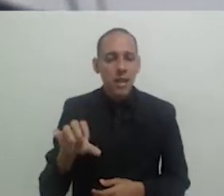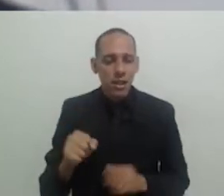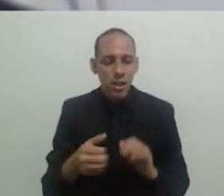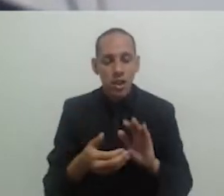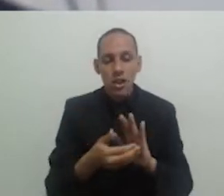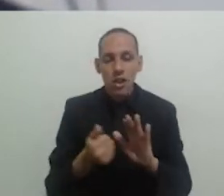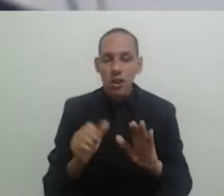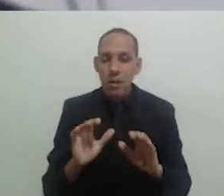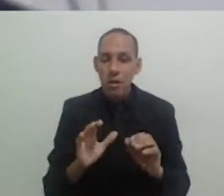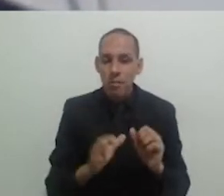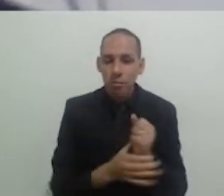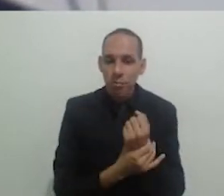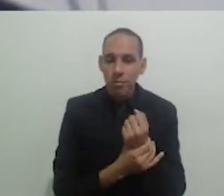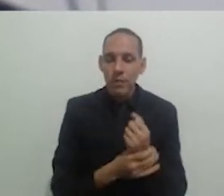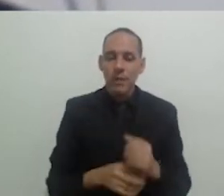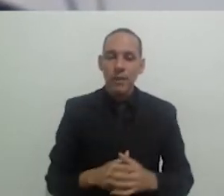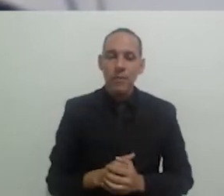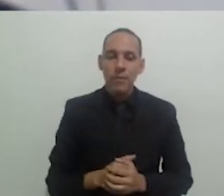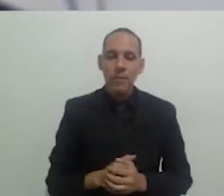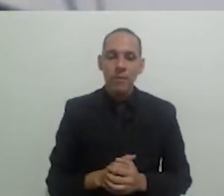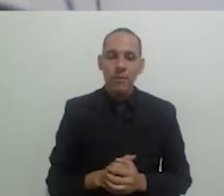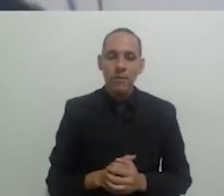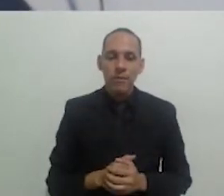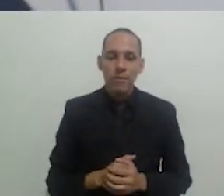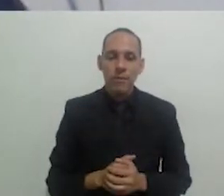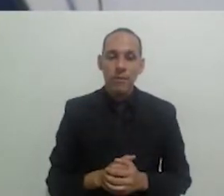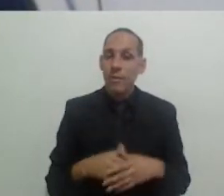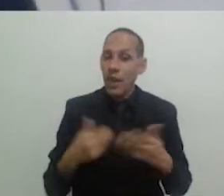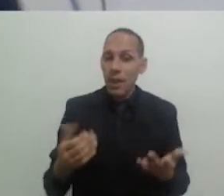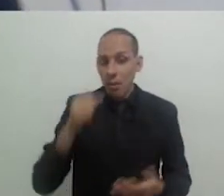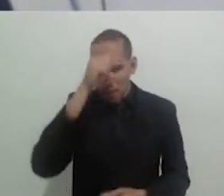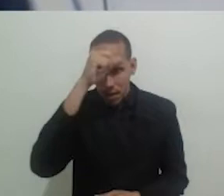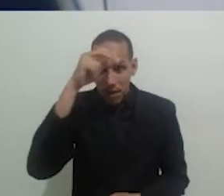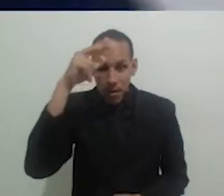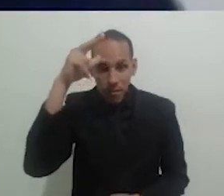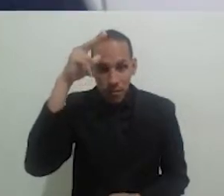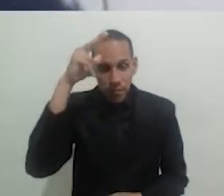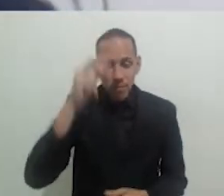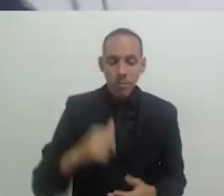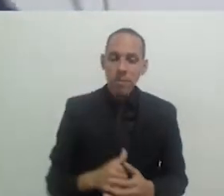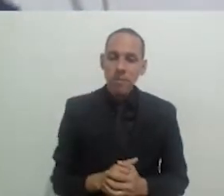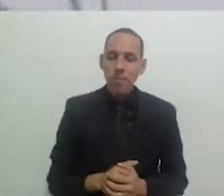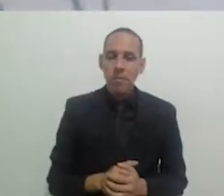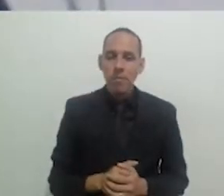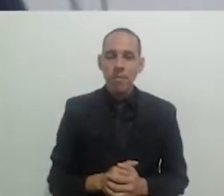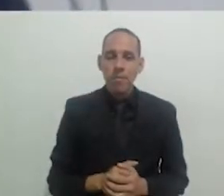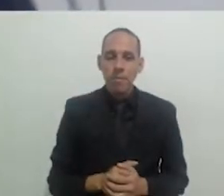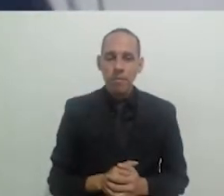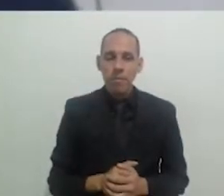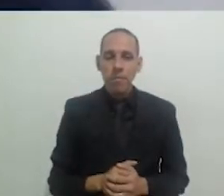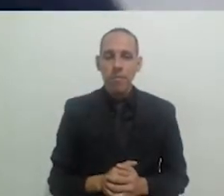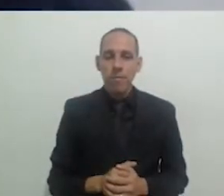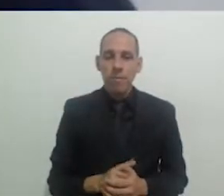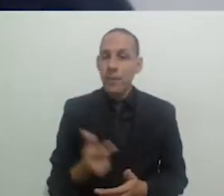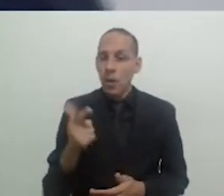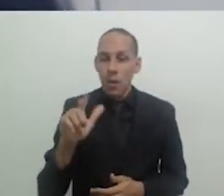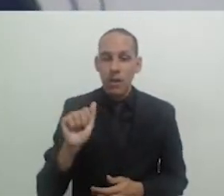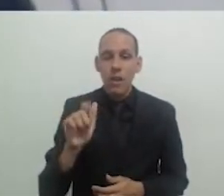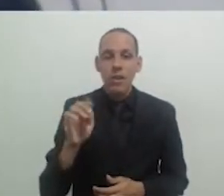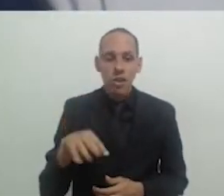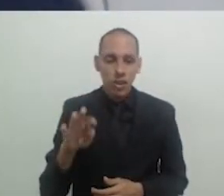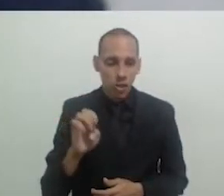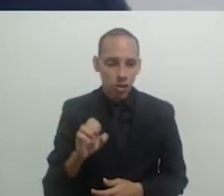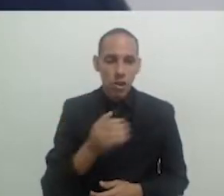Limitada, do então prefeito da credibilidade municipal e de agentes públicos, como presidente da